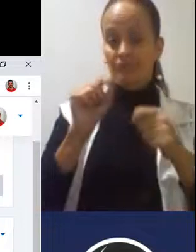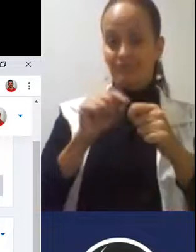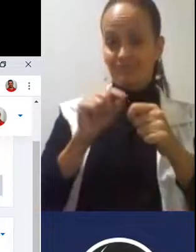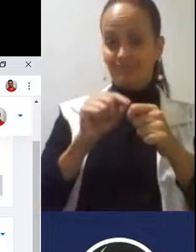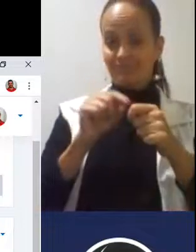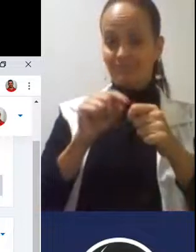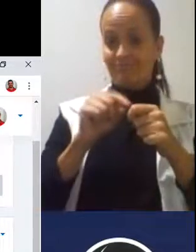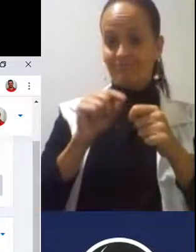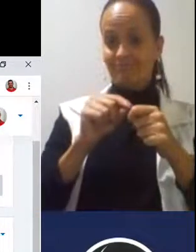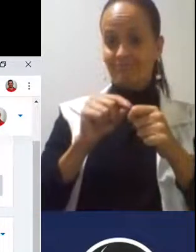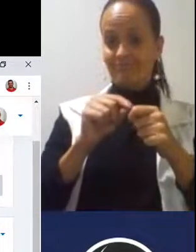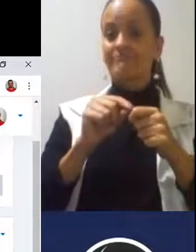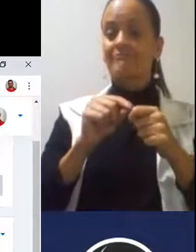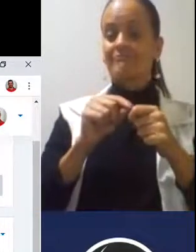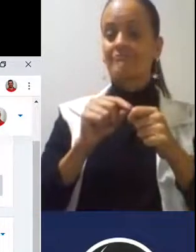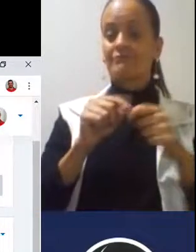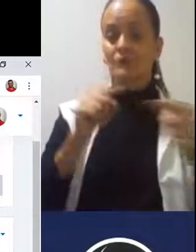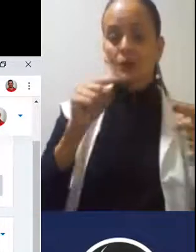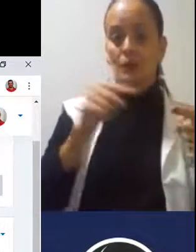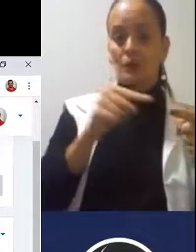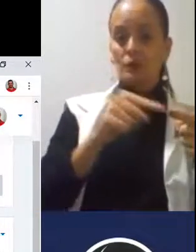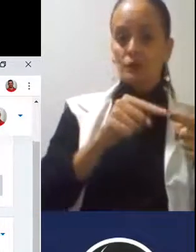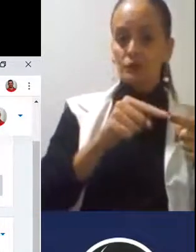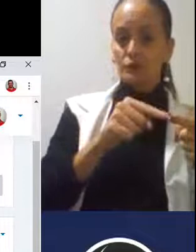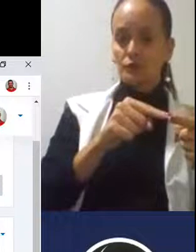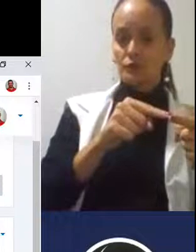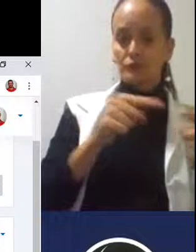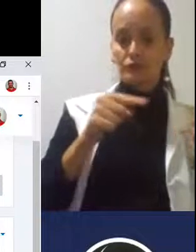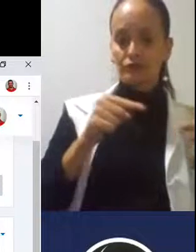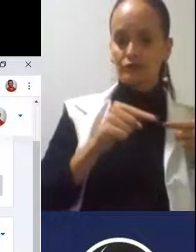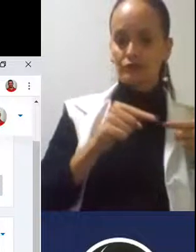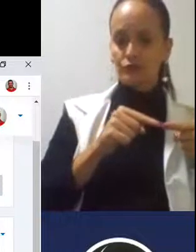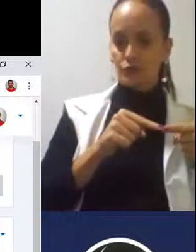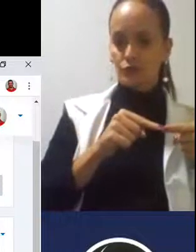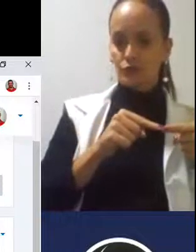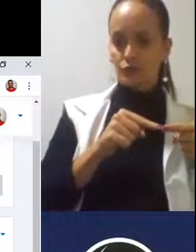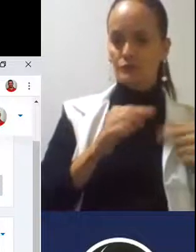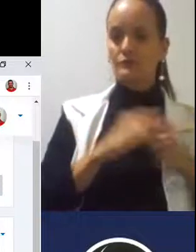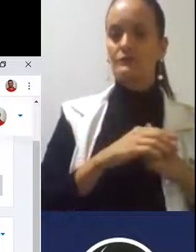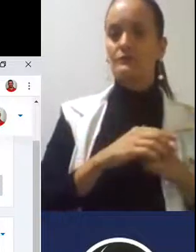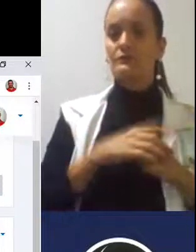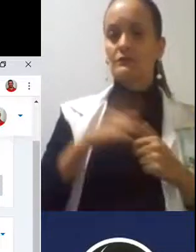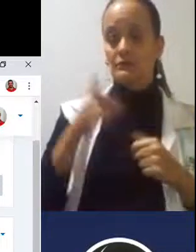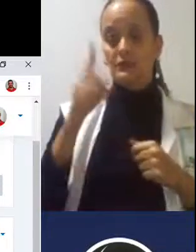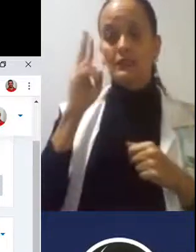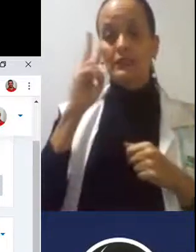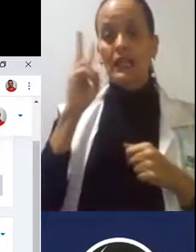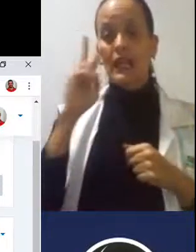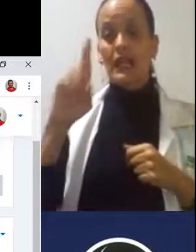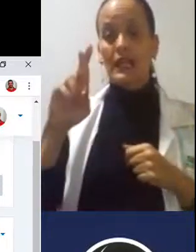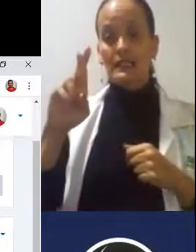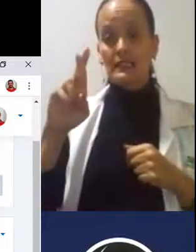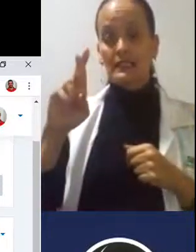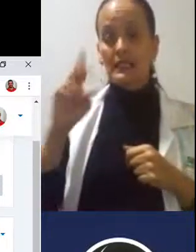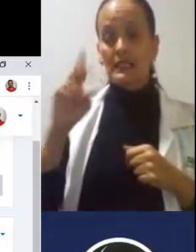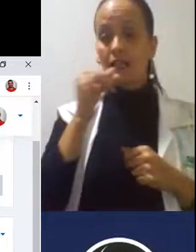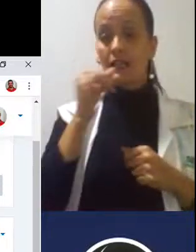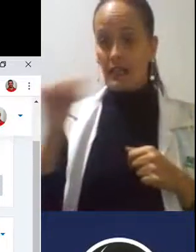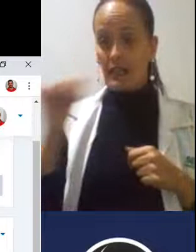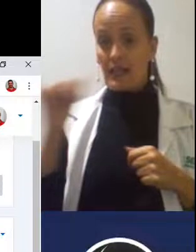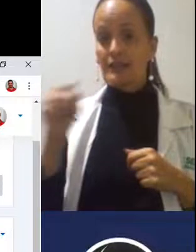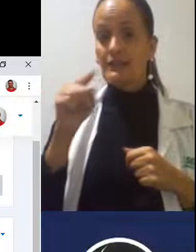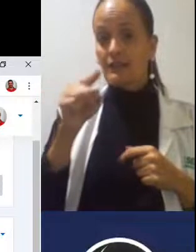para poder medir resistência, lembrando que a unidade de medida de resistência elétrica é o ohms, né? Então você conecta